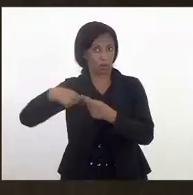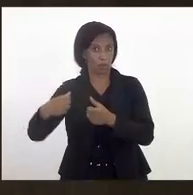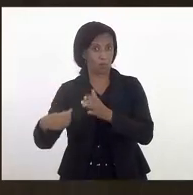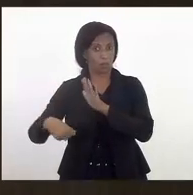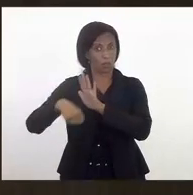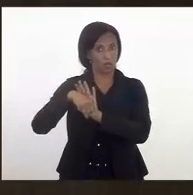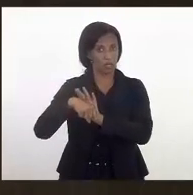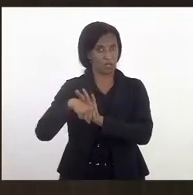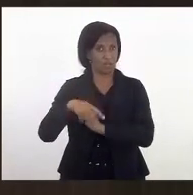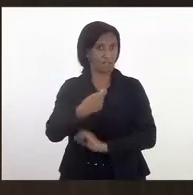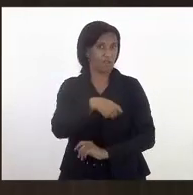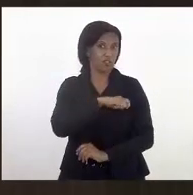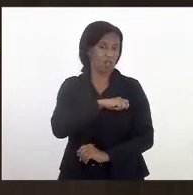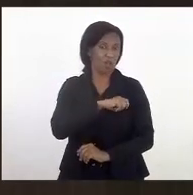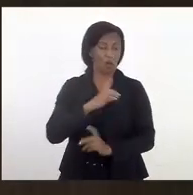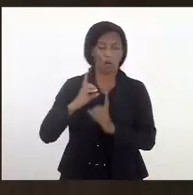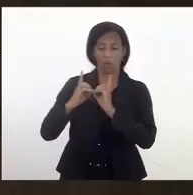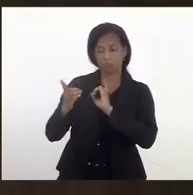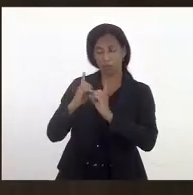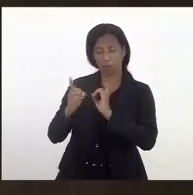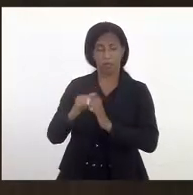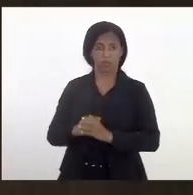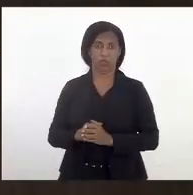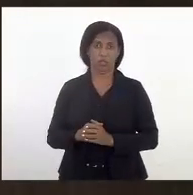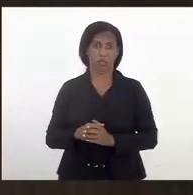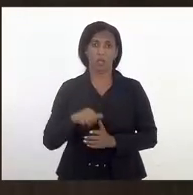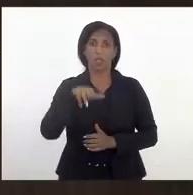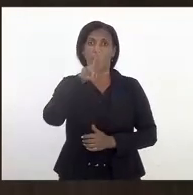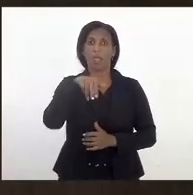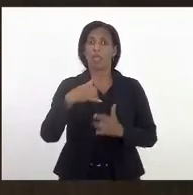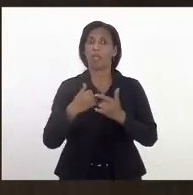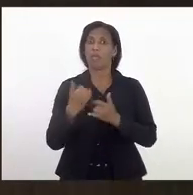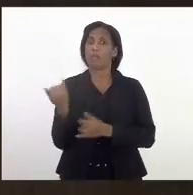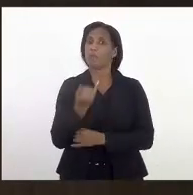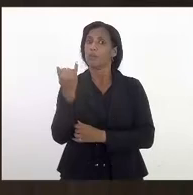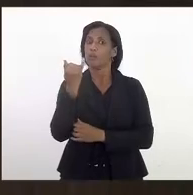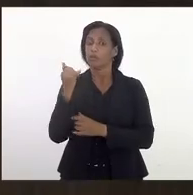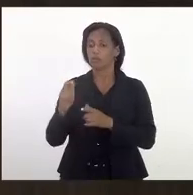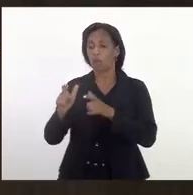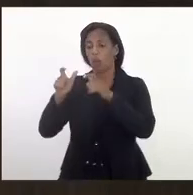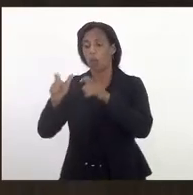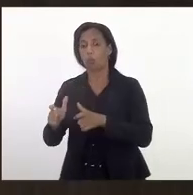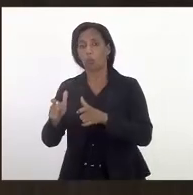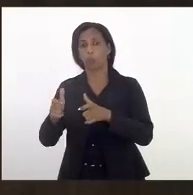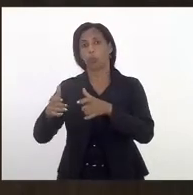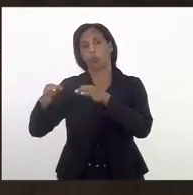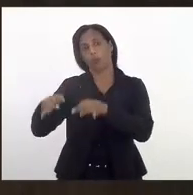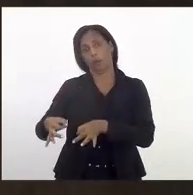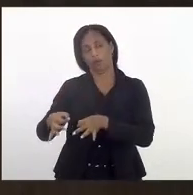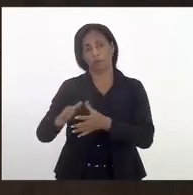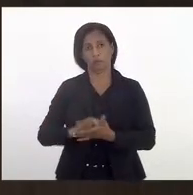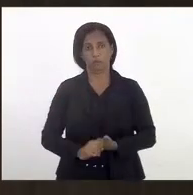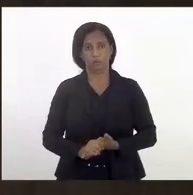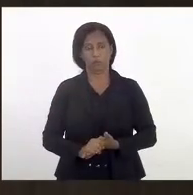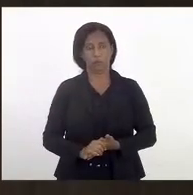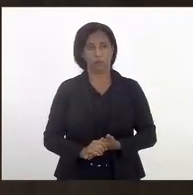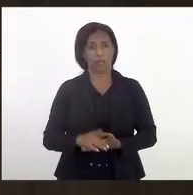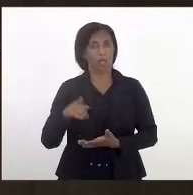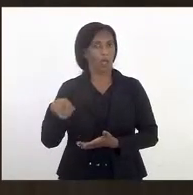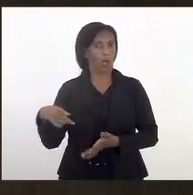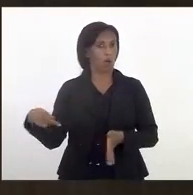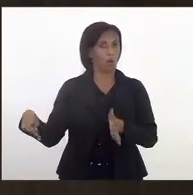é um debate e é importante colocar coisa no lugar dela a obra foi feita com o orçamento do Poder Legislativo